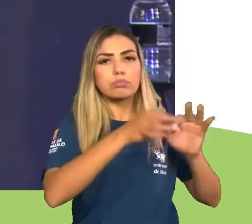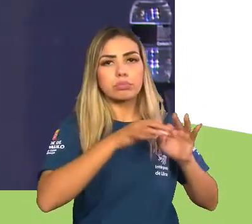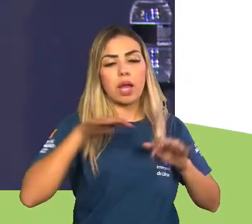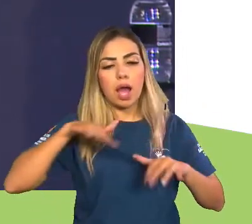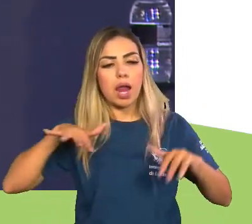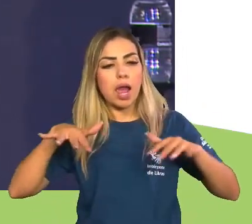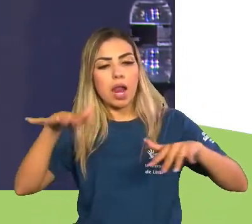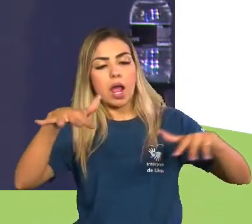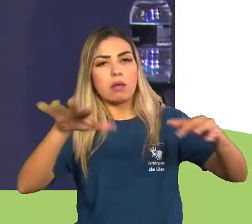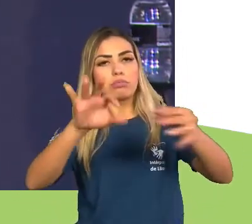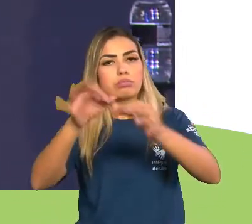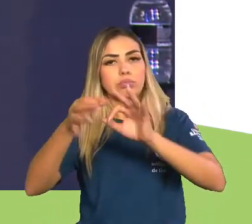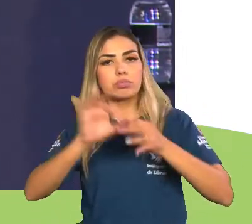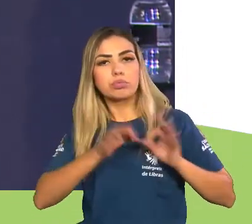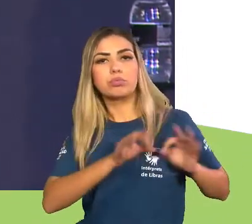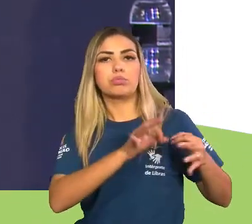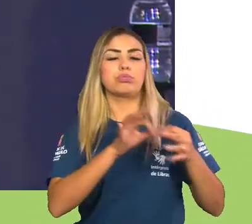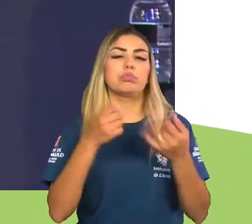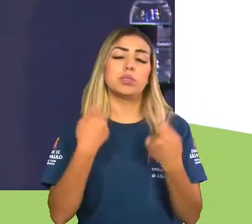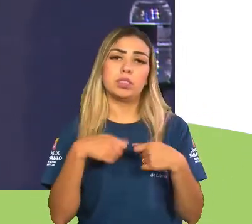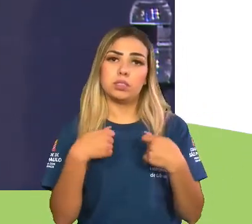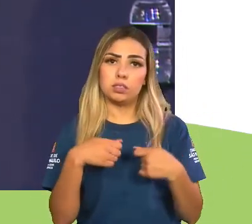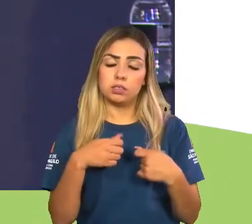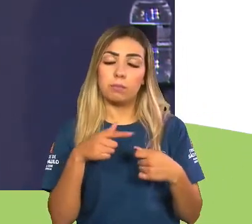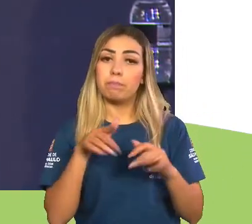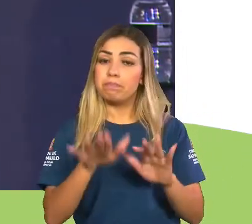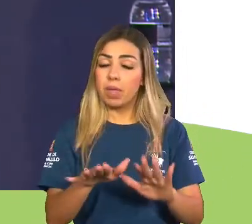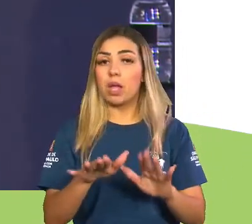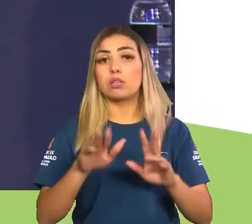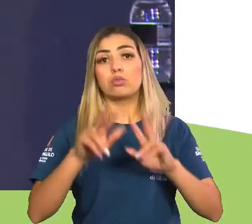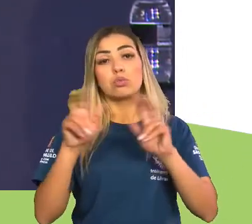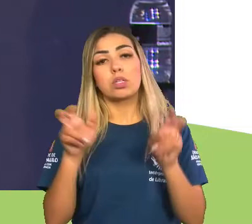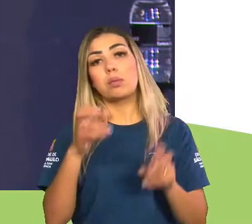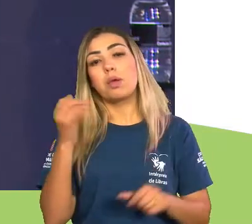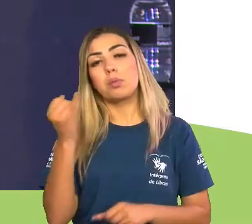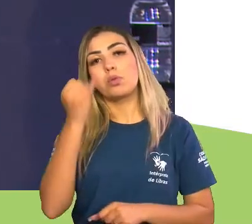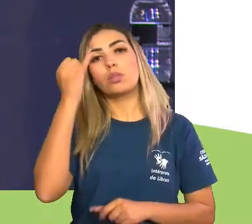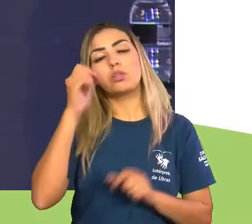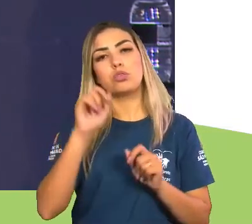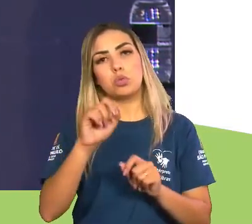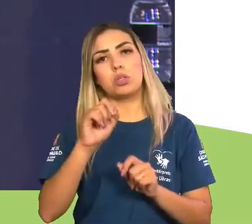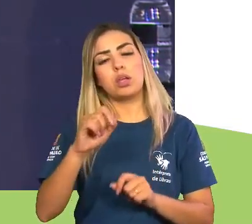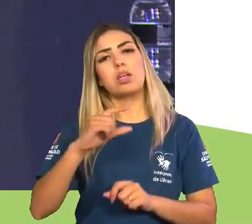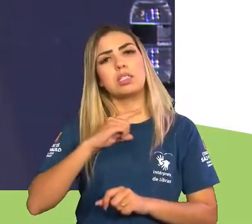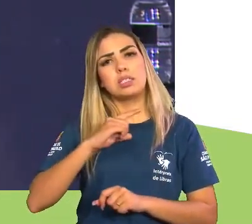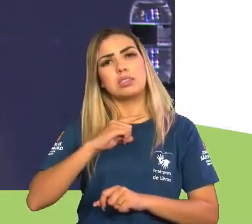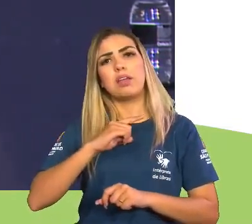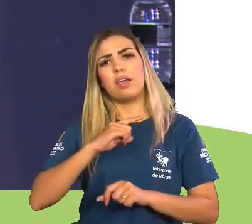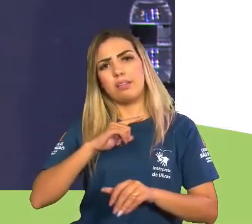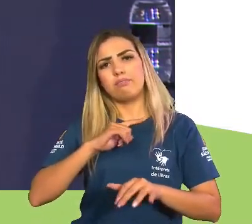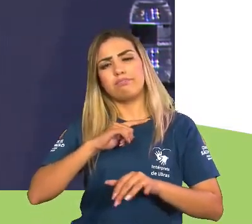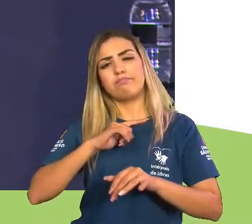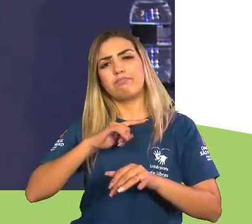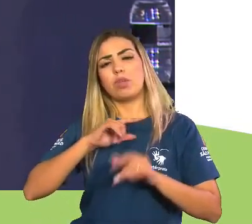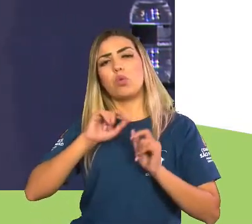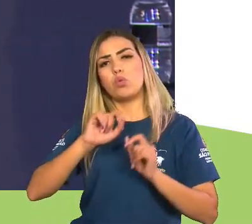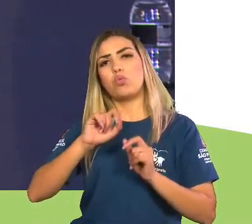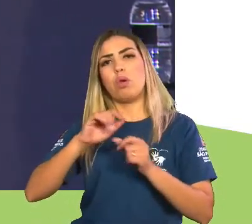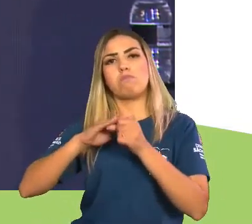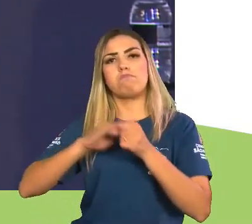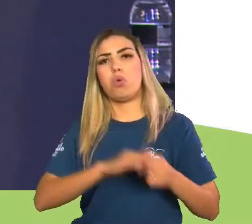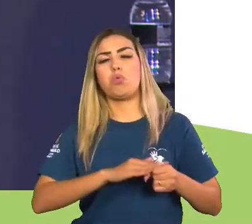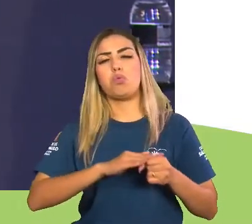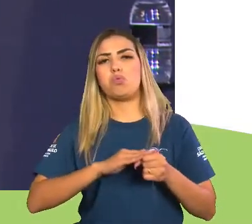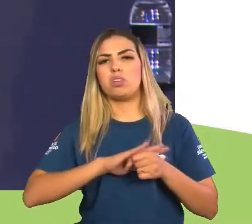E falando de uma questão que é fundamental, que é a discriminação diária, né? é